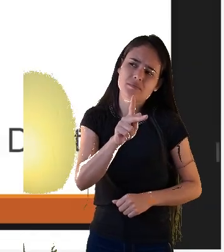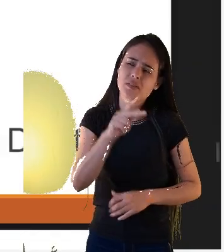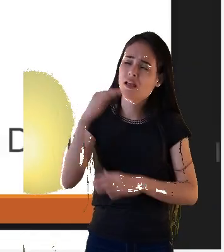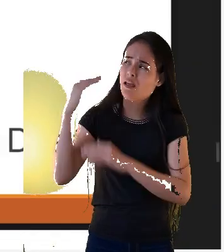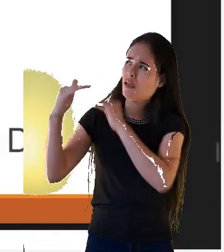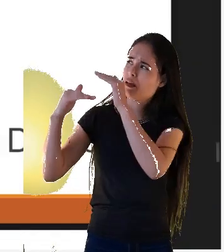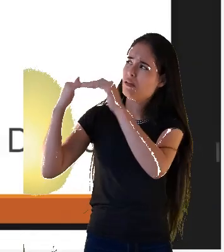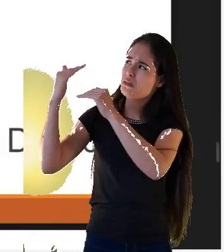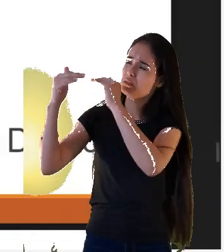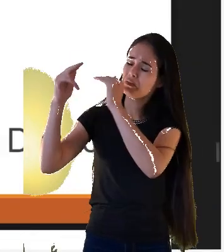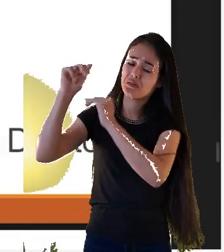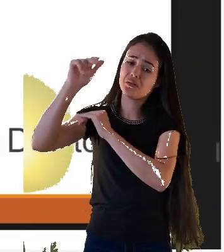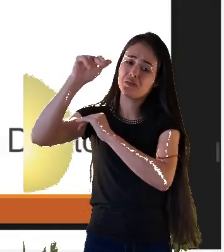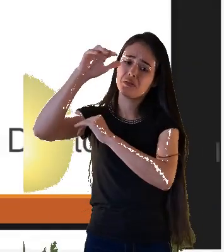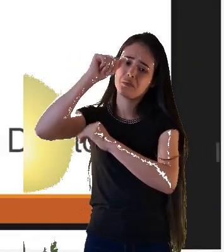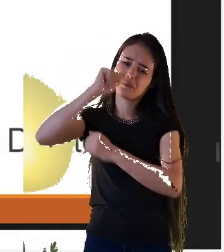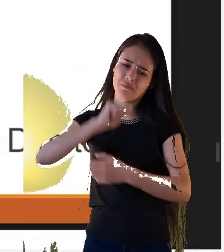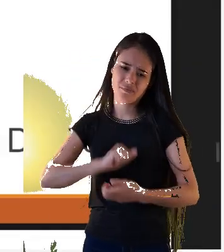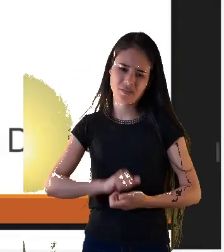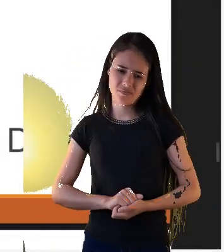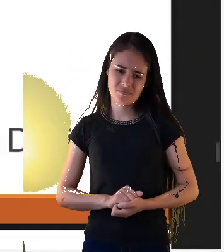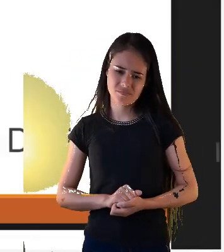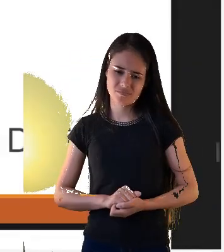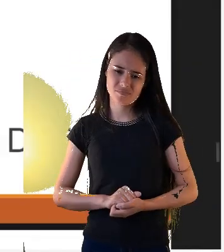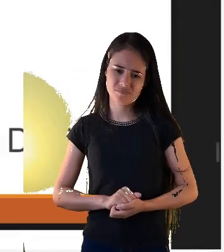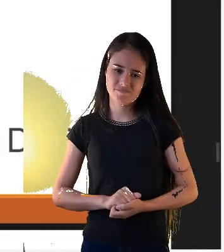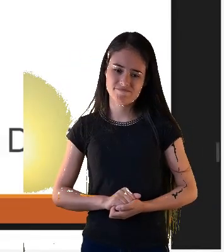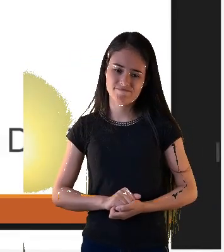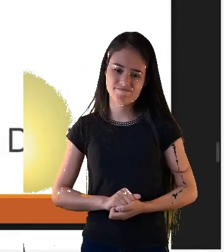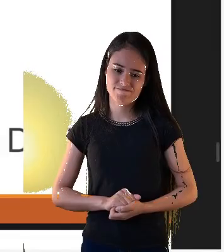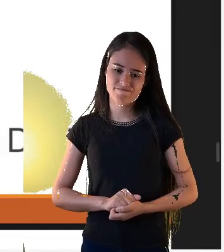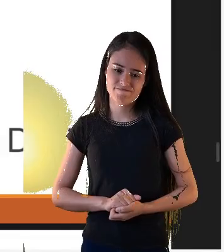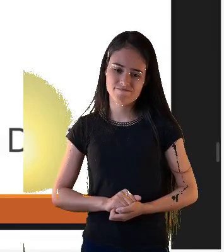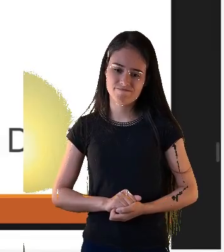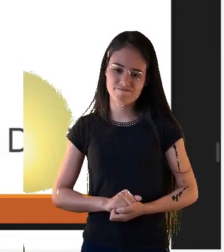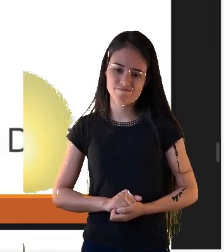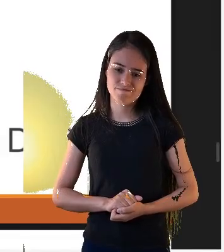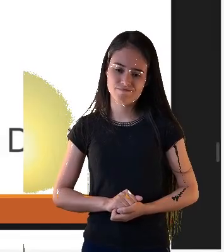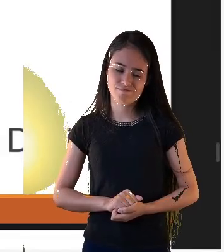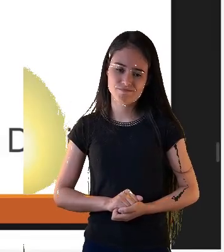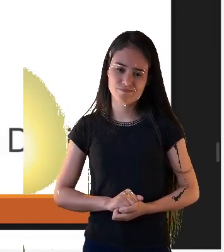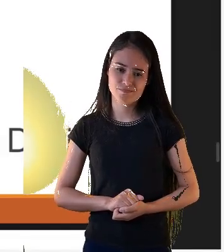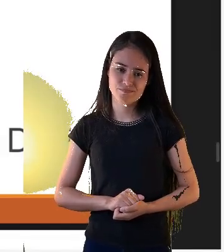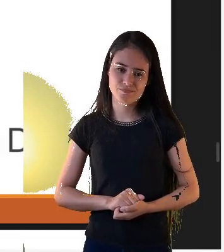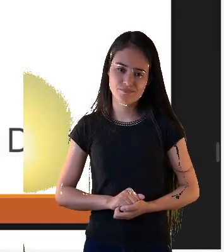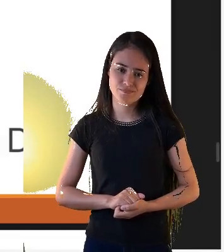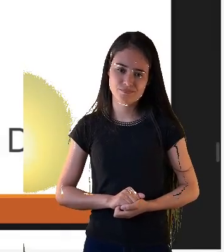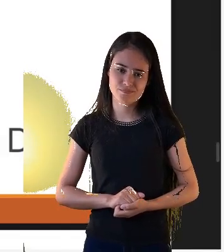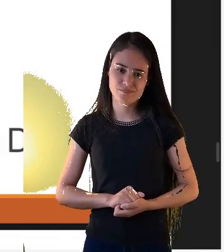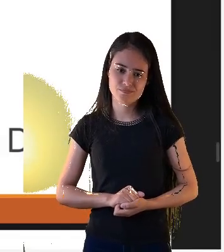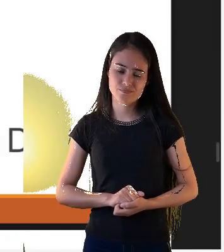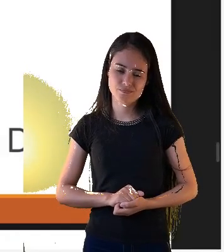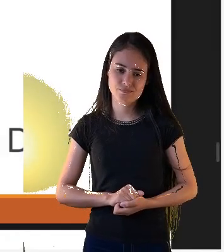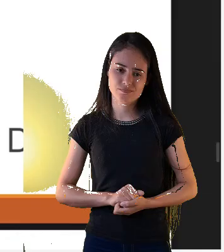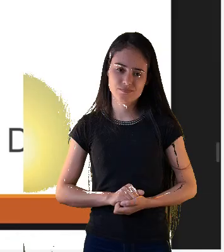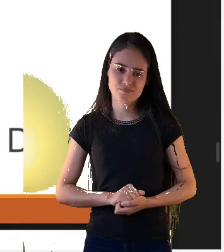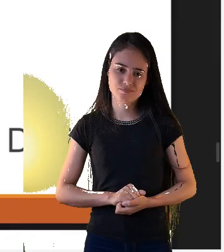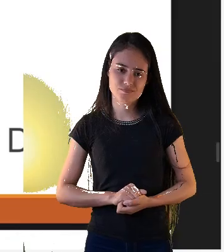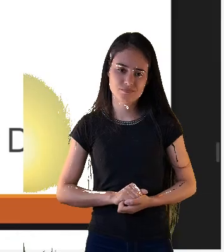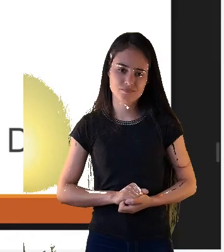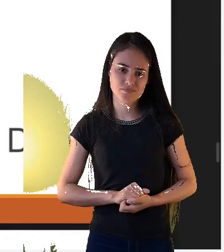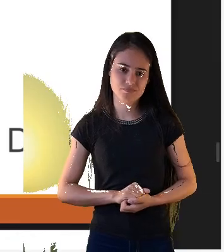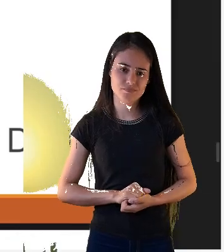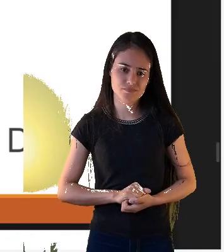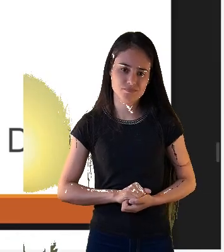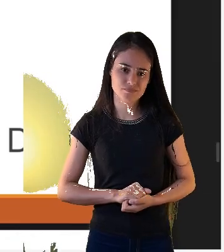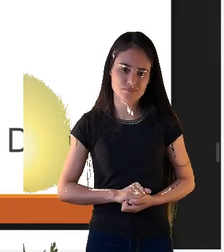haverá democracia, que é muito isso que a gente está discutindo, né. Enquanto a gente ainda tem uma vereadora